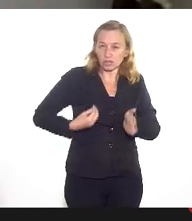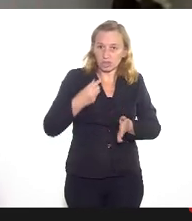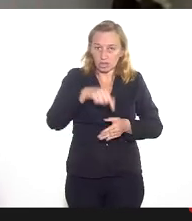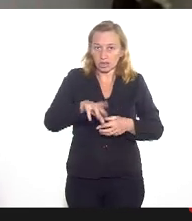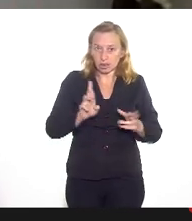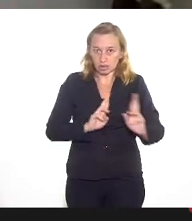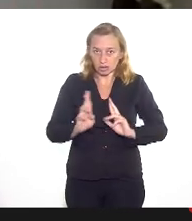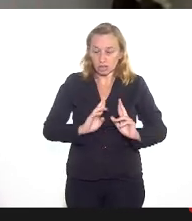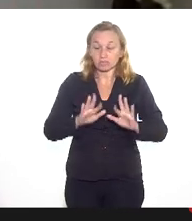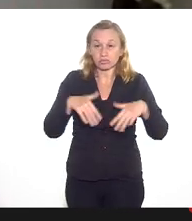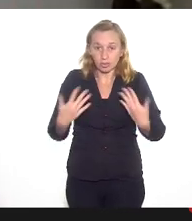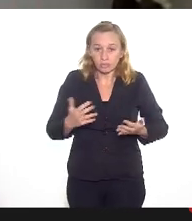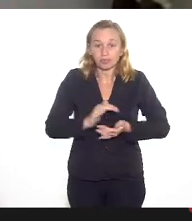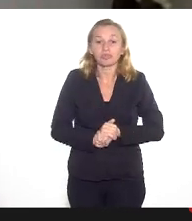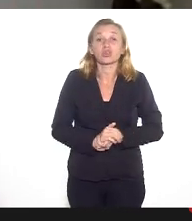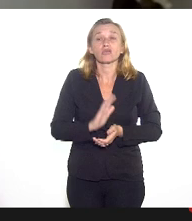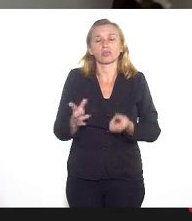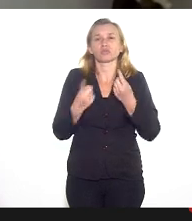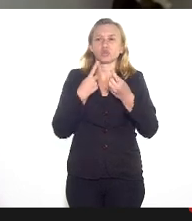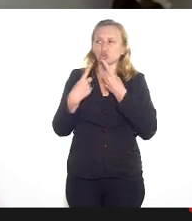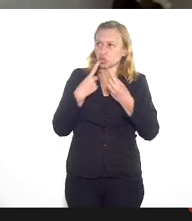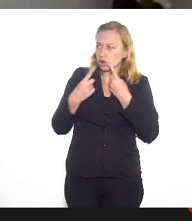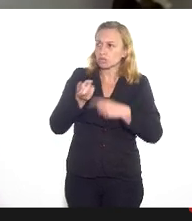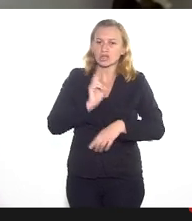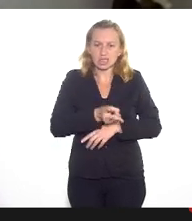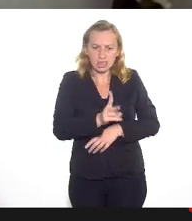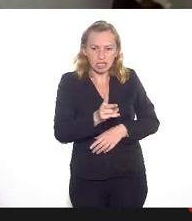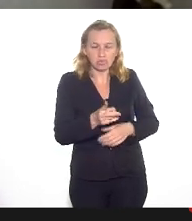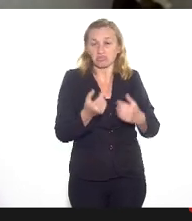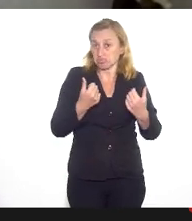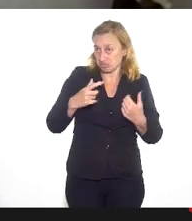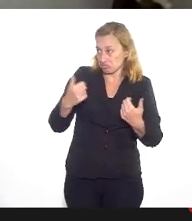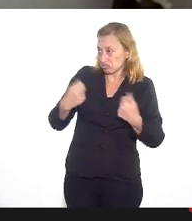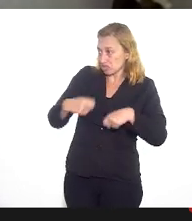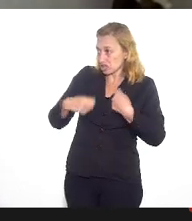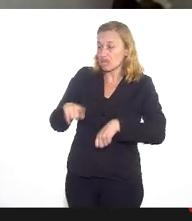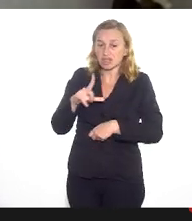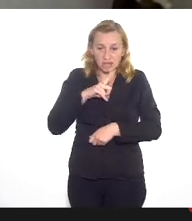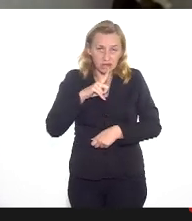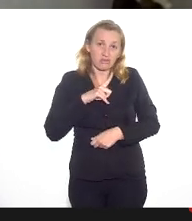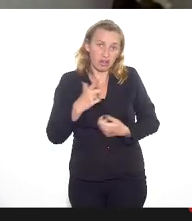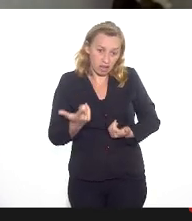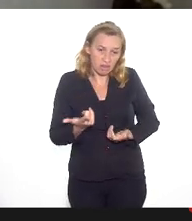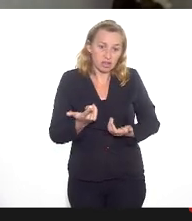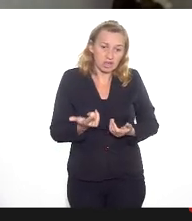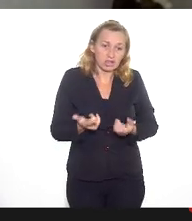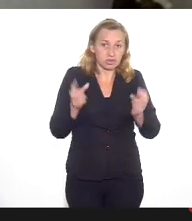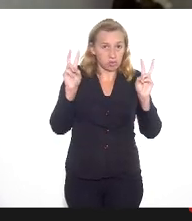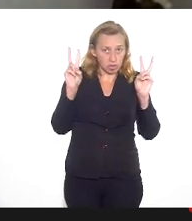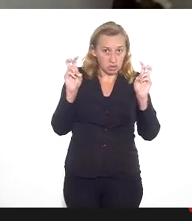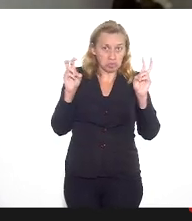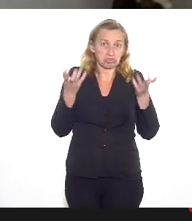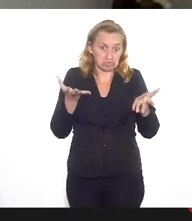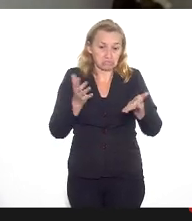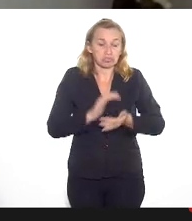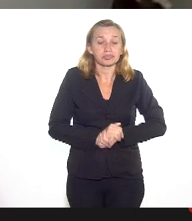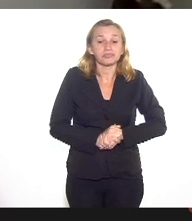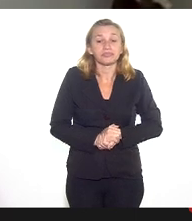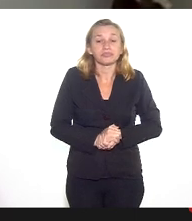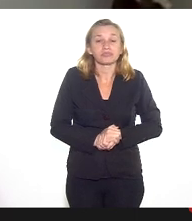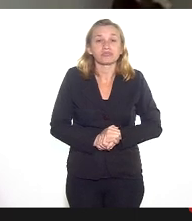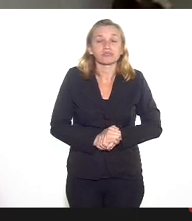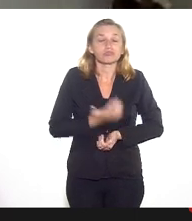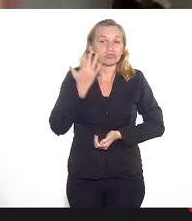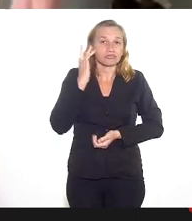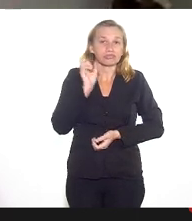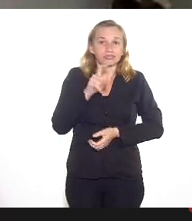né? Então, e há um debate sempre que houver necessidade ou relevância, né, sobre essa matéria. Tá? Então, eu acho que